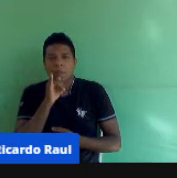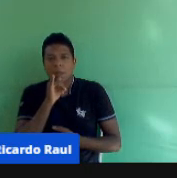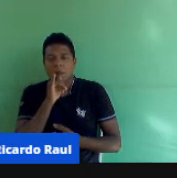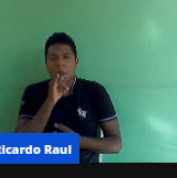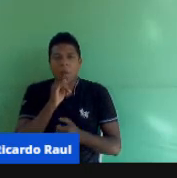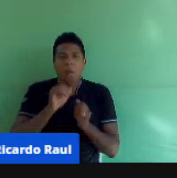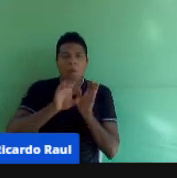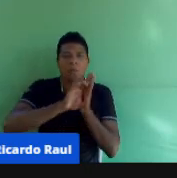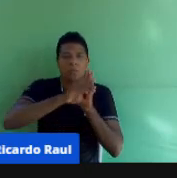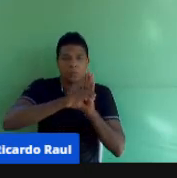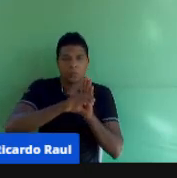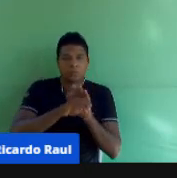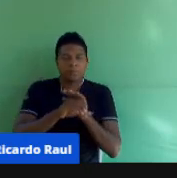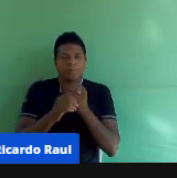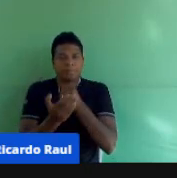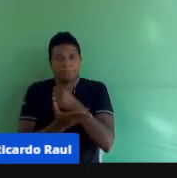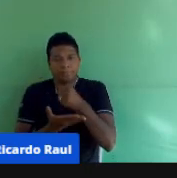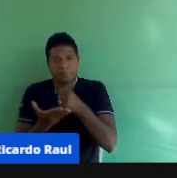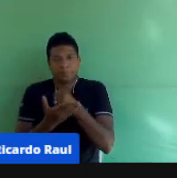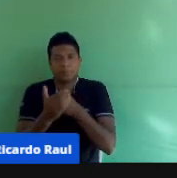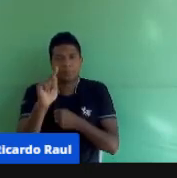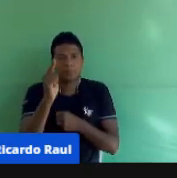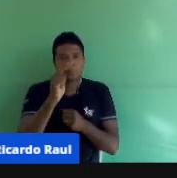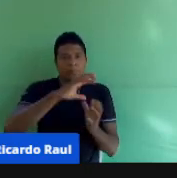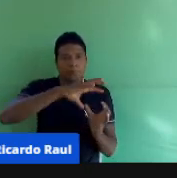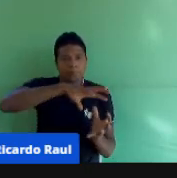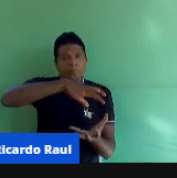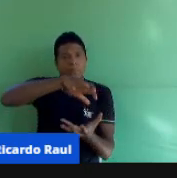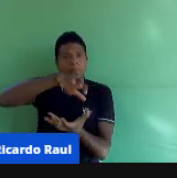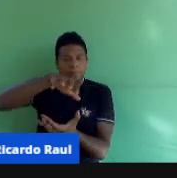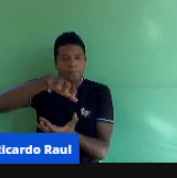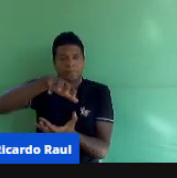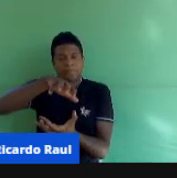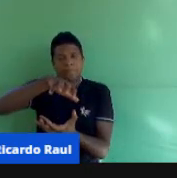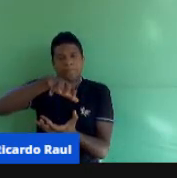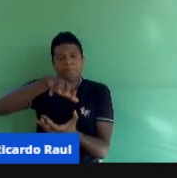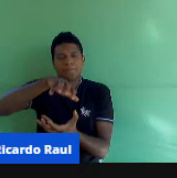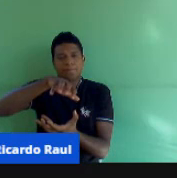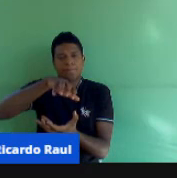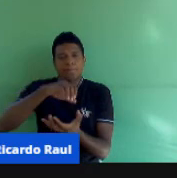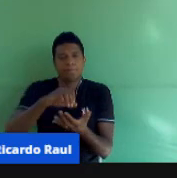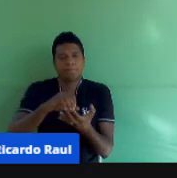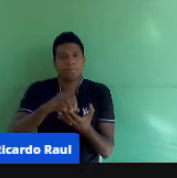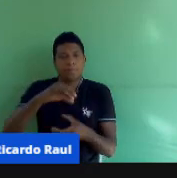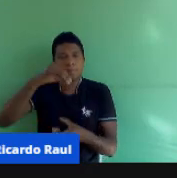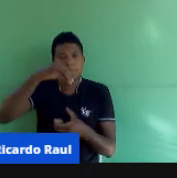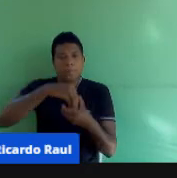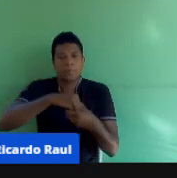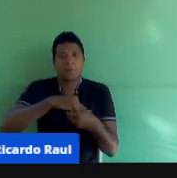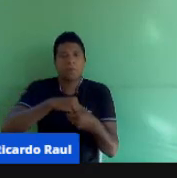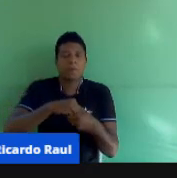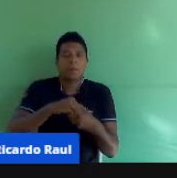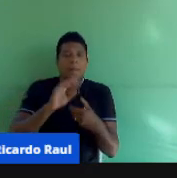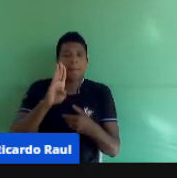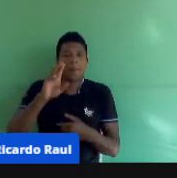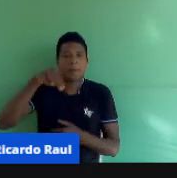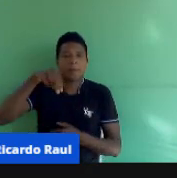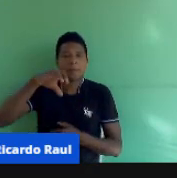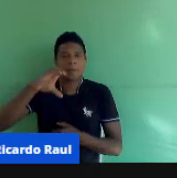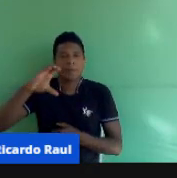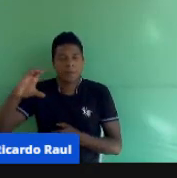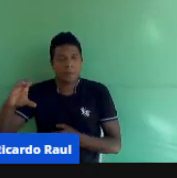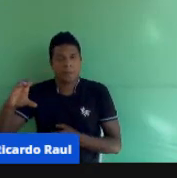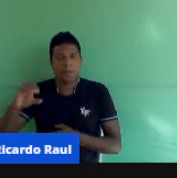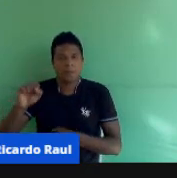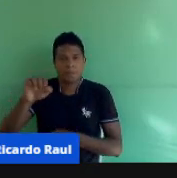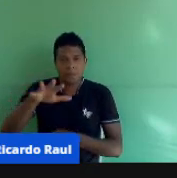conceitos bases da geografia que estão presentes no nosso referencial, território,